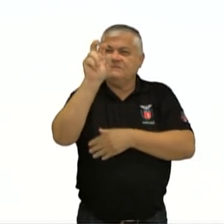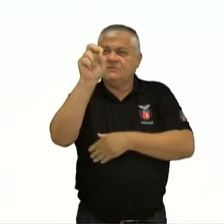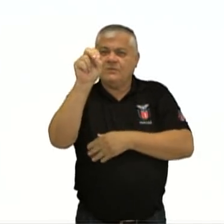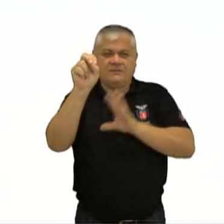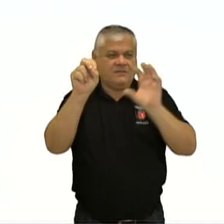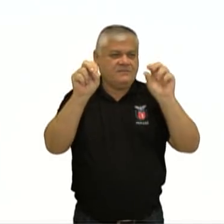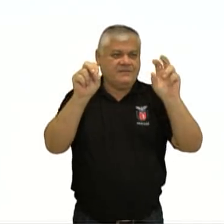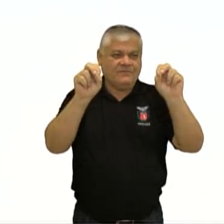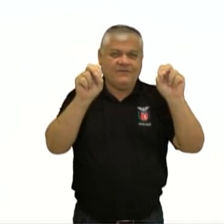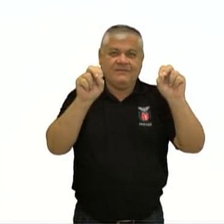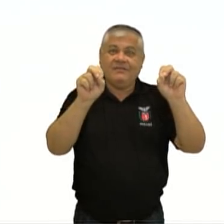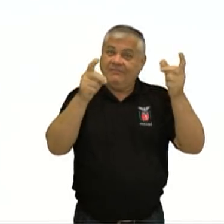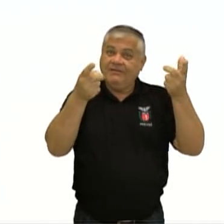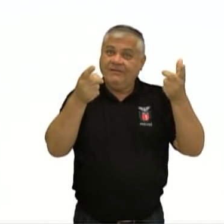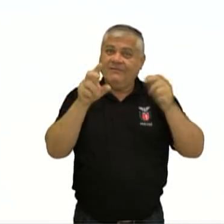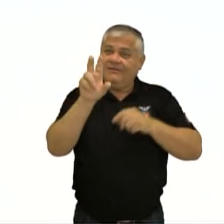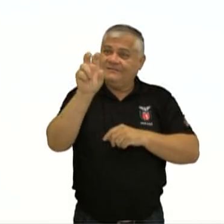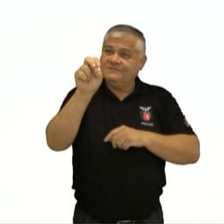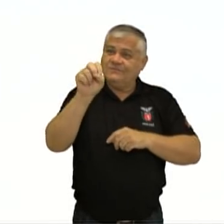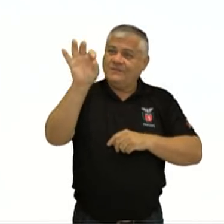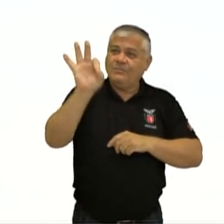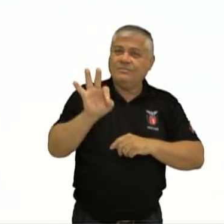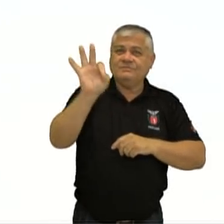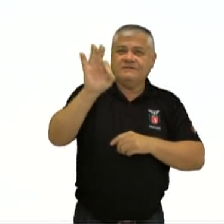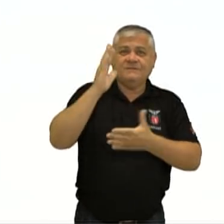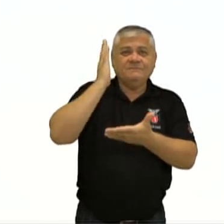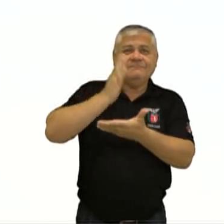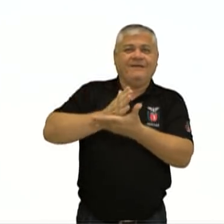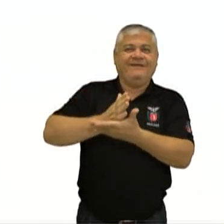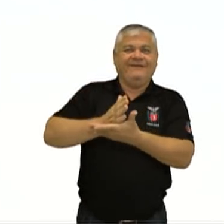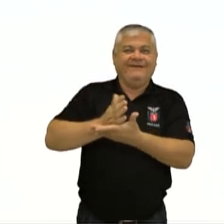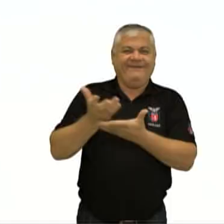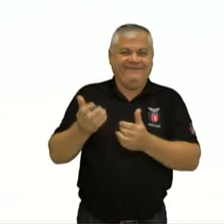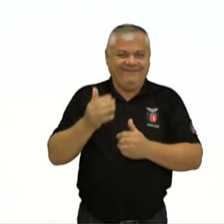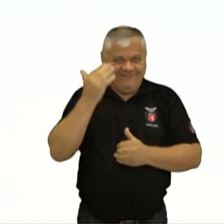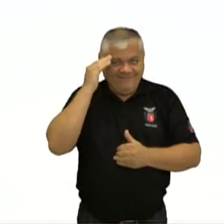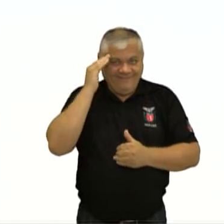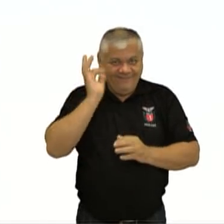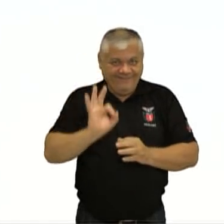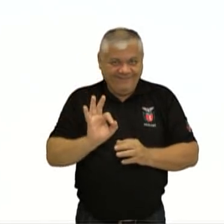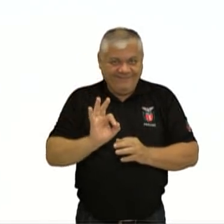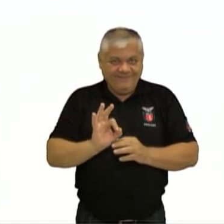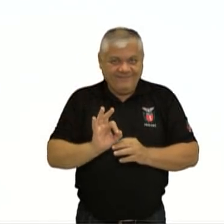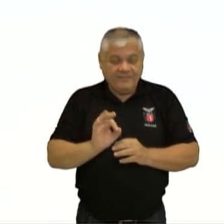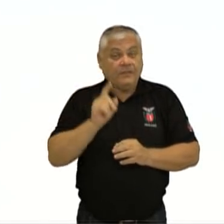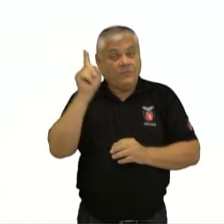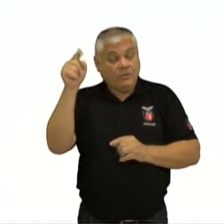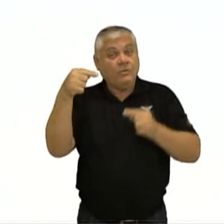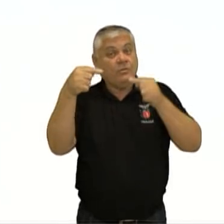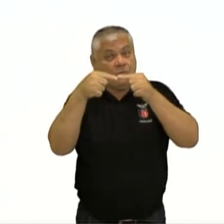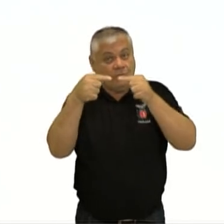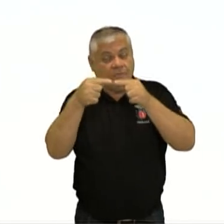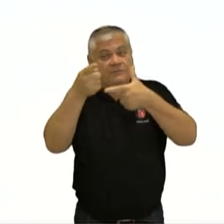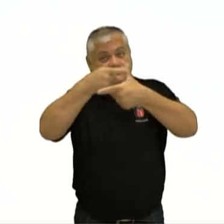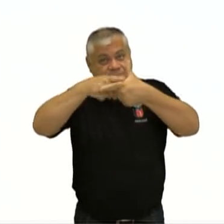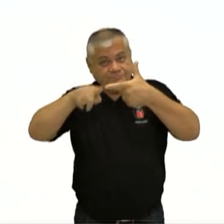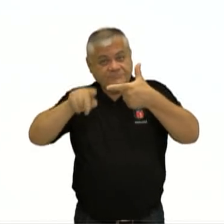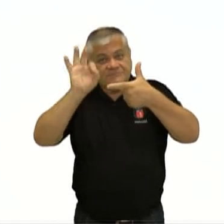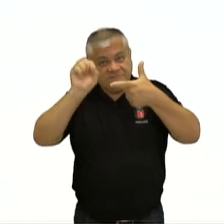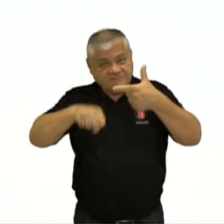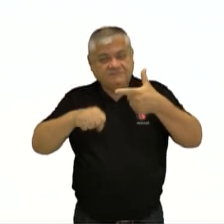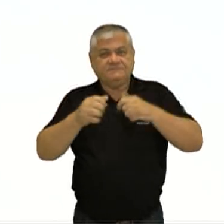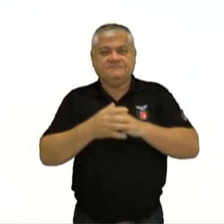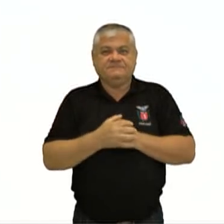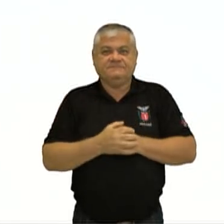50%. E 50% é justamente o quê? Metade da figura, certo? Então está relacionado com fração? Tá,